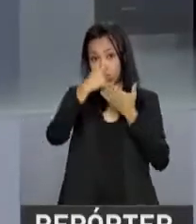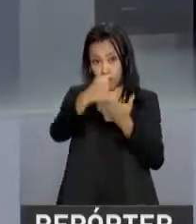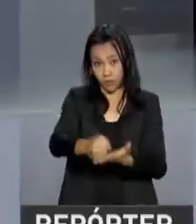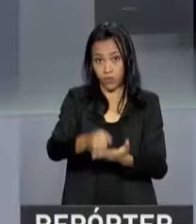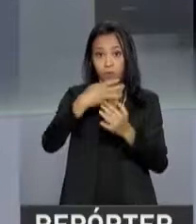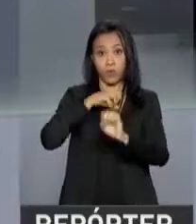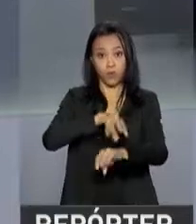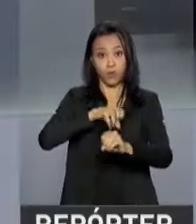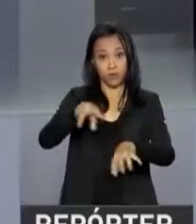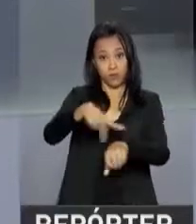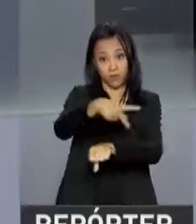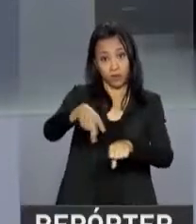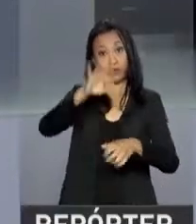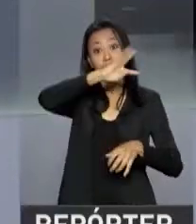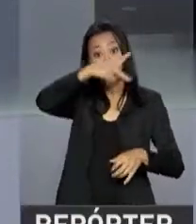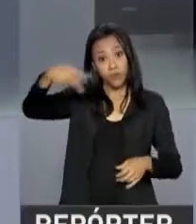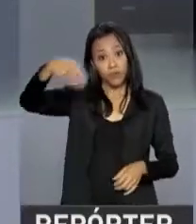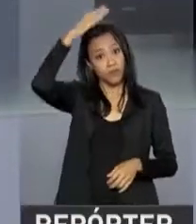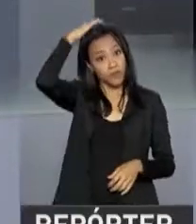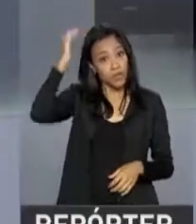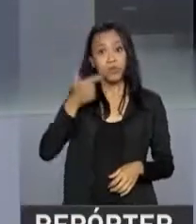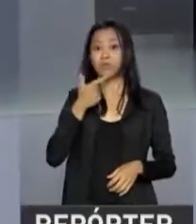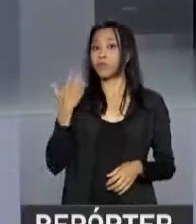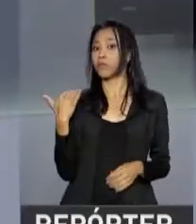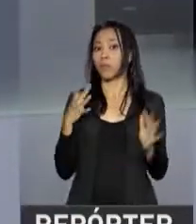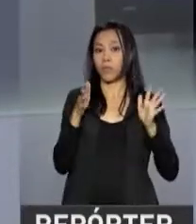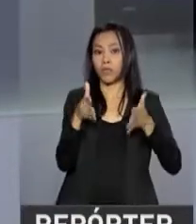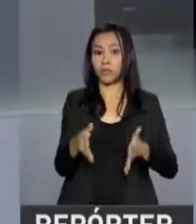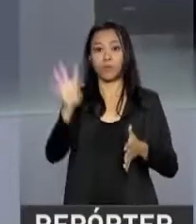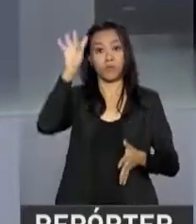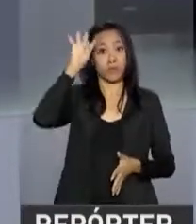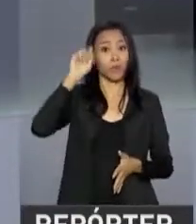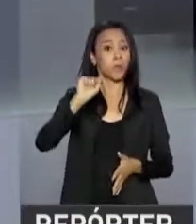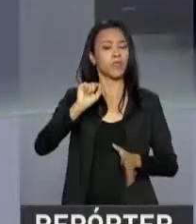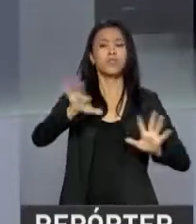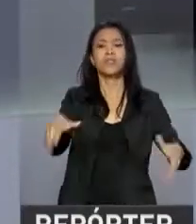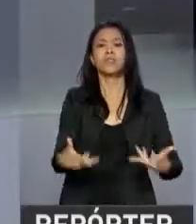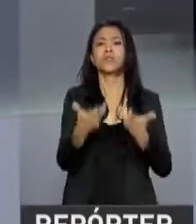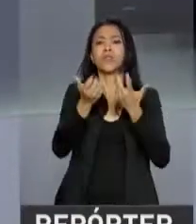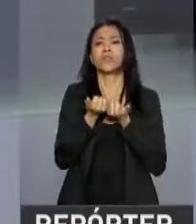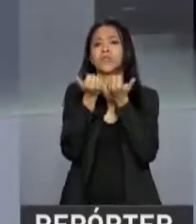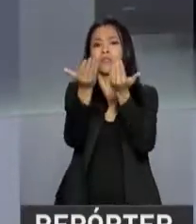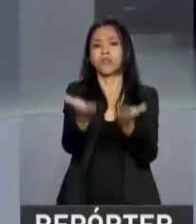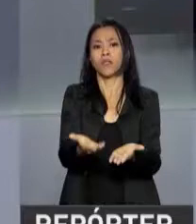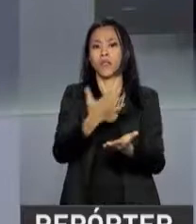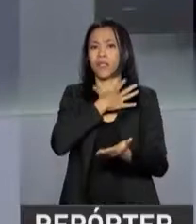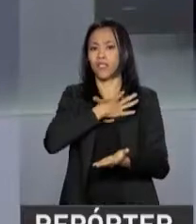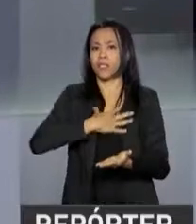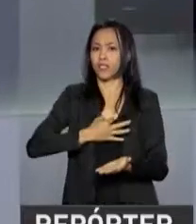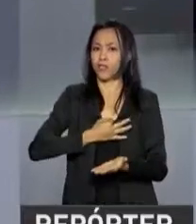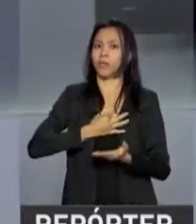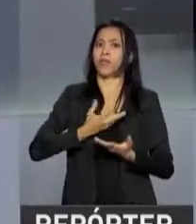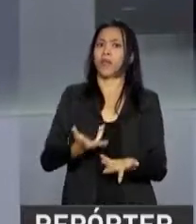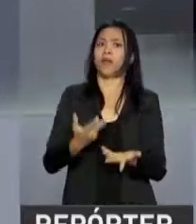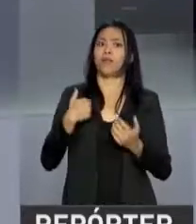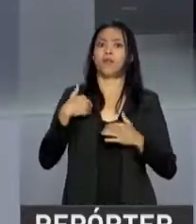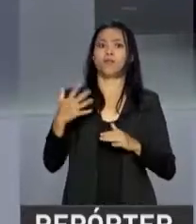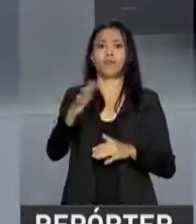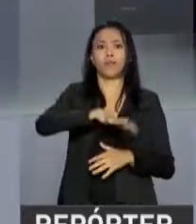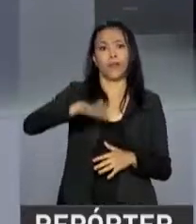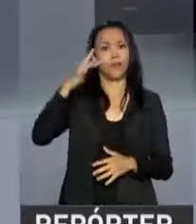país o presidente michel temer participou nesta quarta feira da cerimônia de entrega das medalhas da ordem nacional do mérito